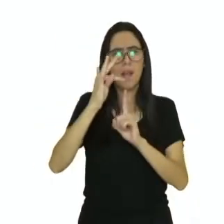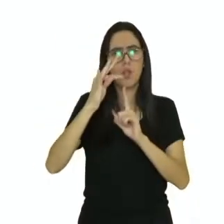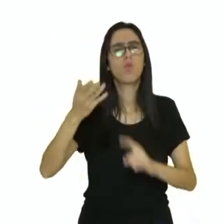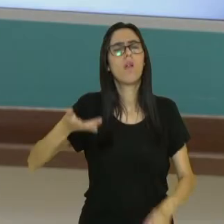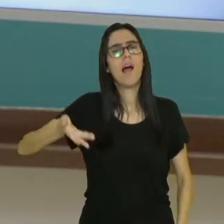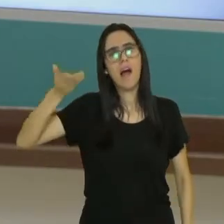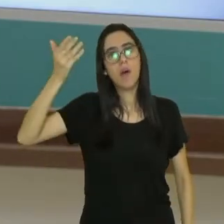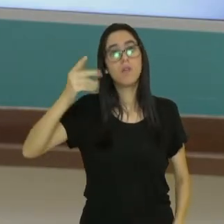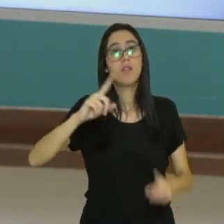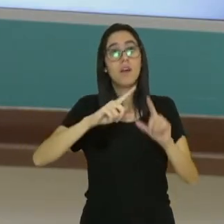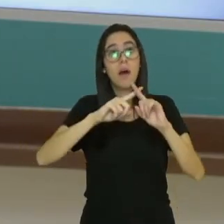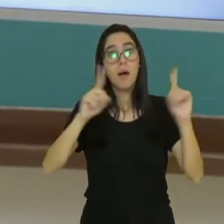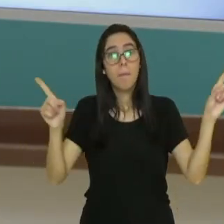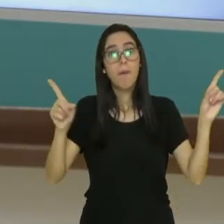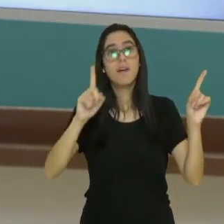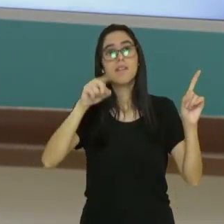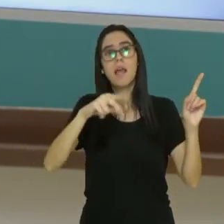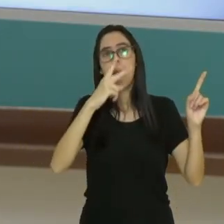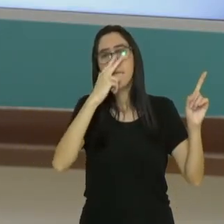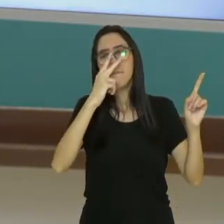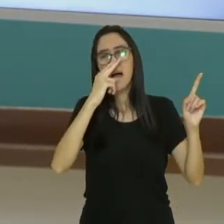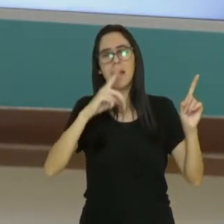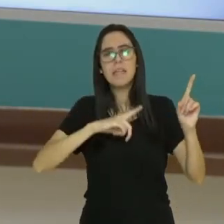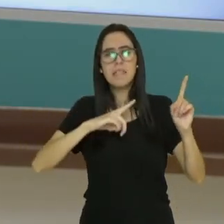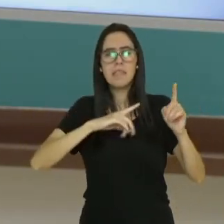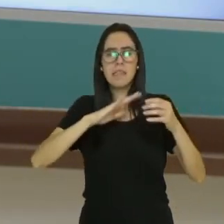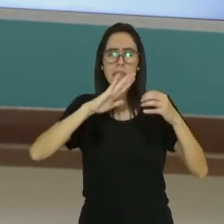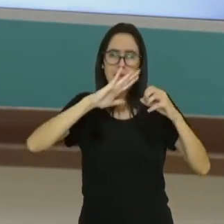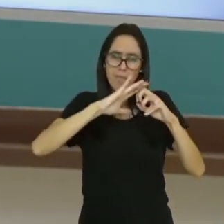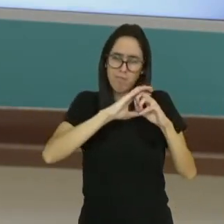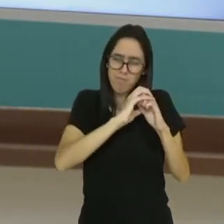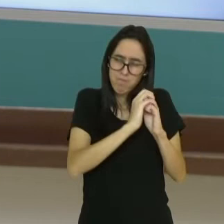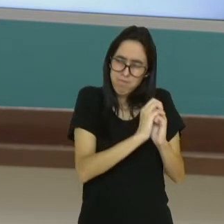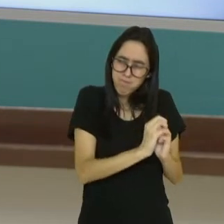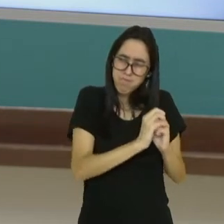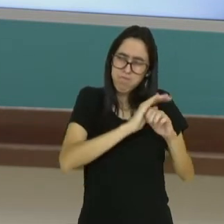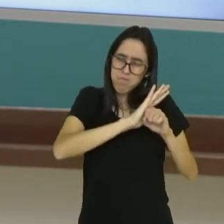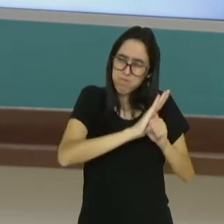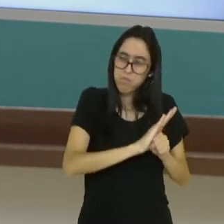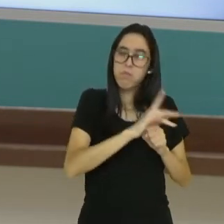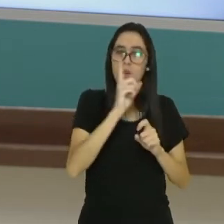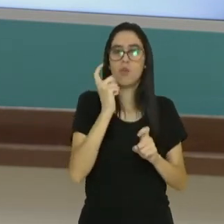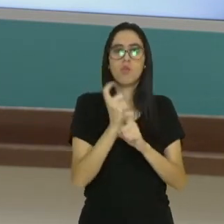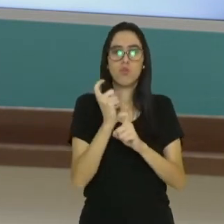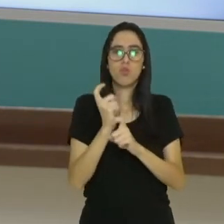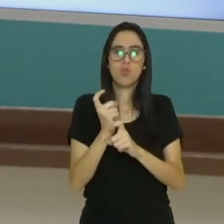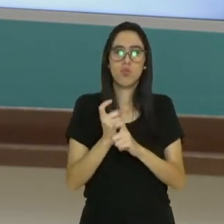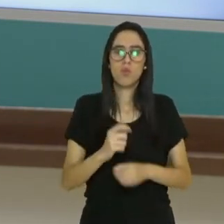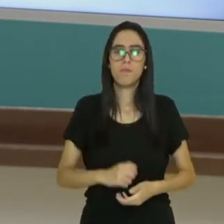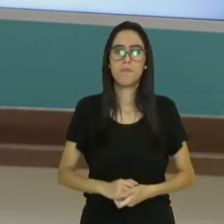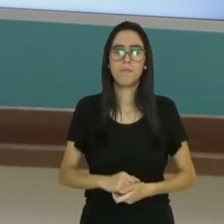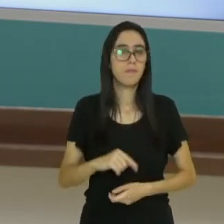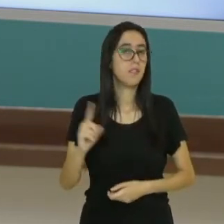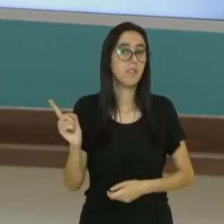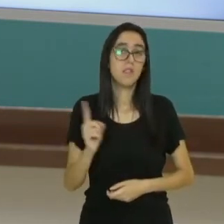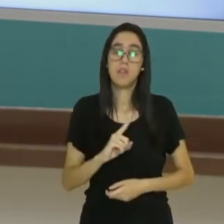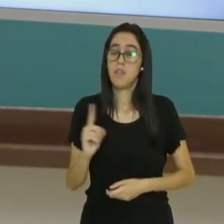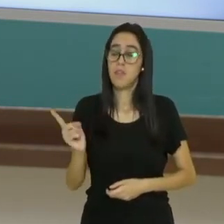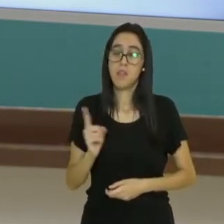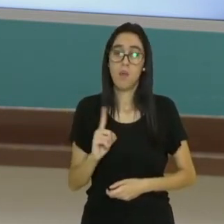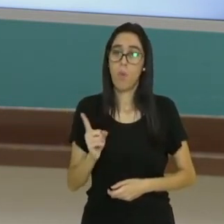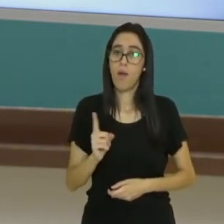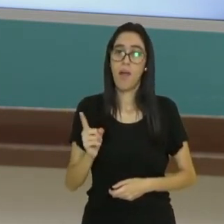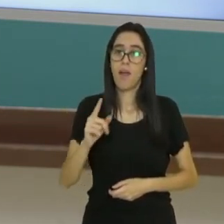ele tivesse muito pressionado ali, então esse material fica sólido, certo? Não é necessariamente o